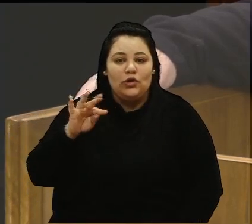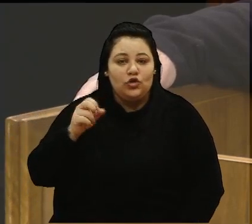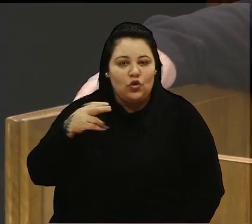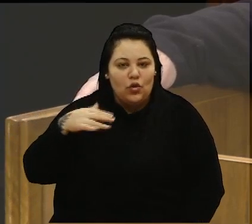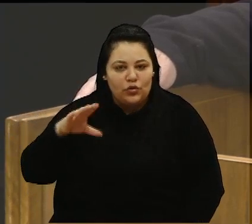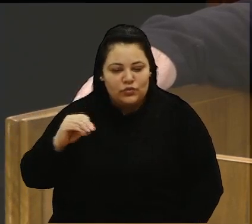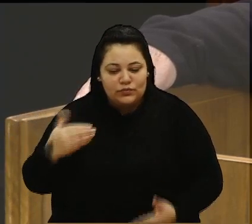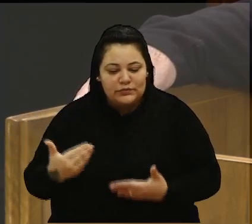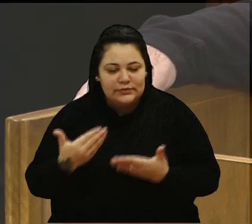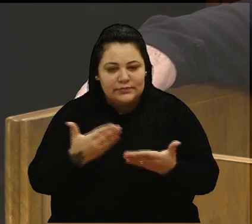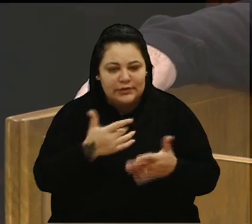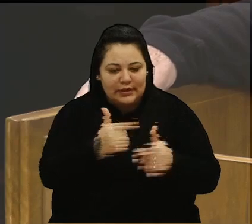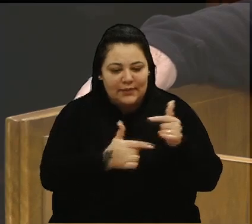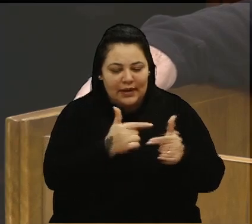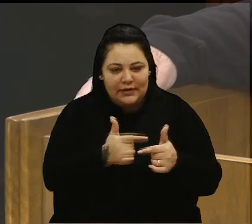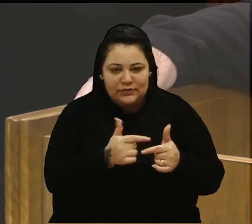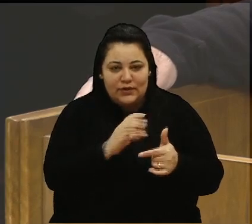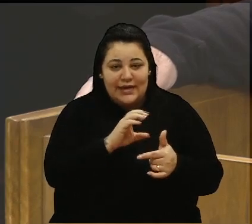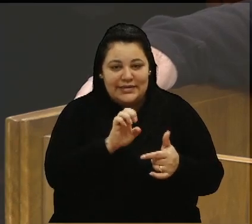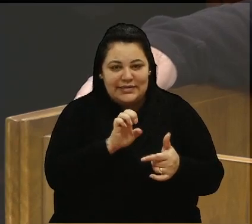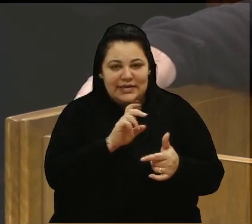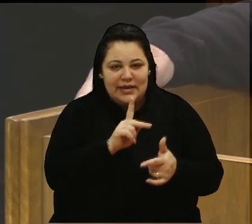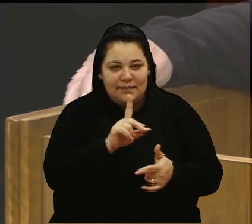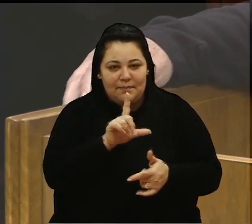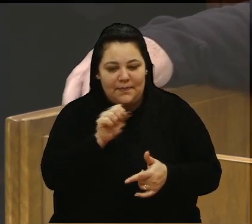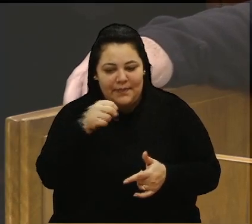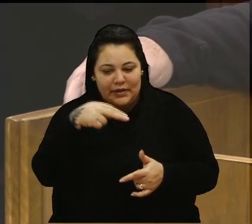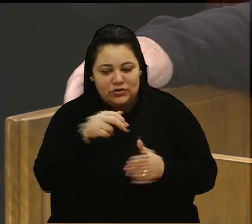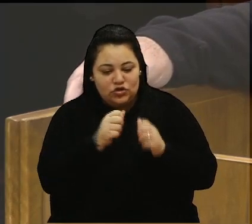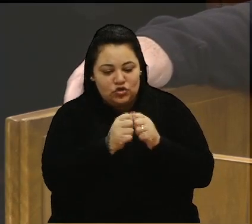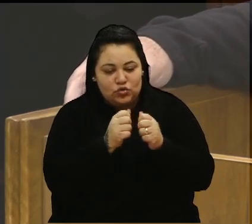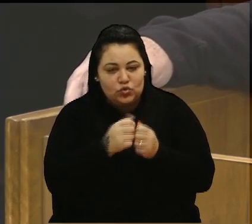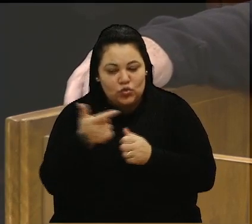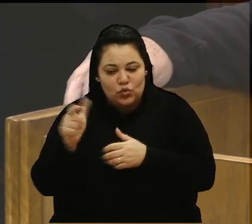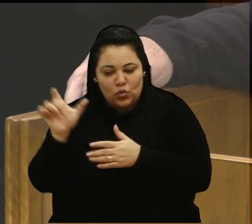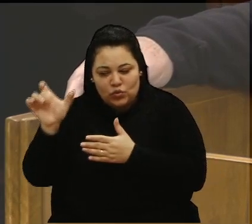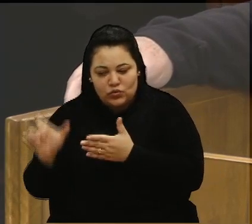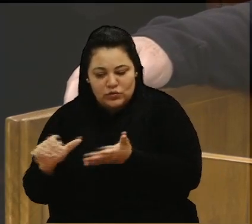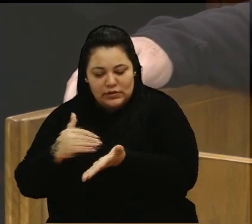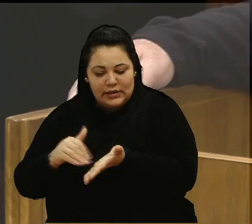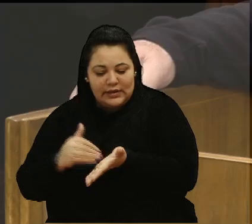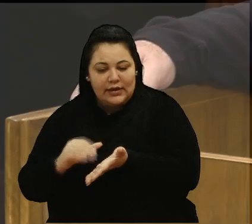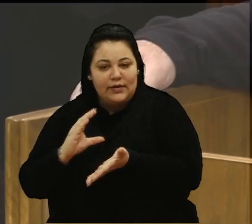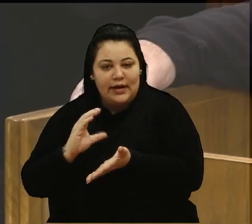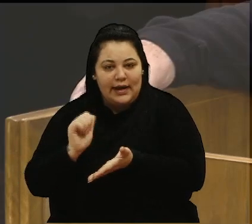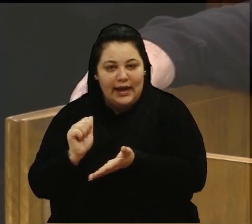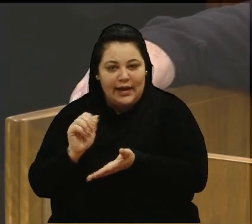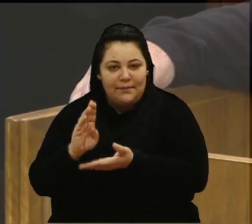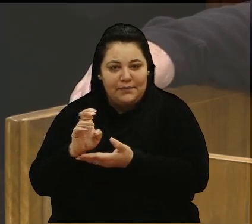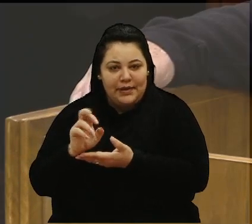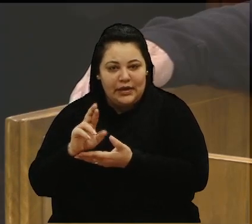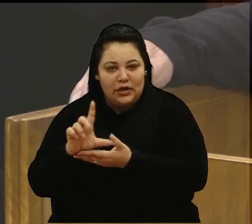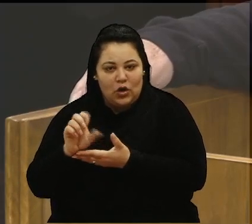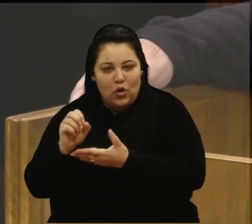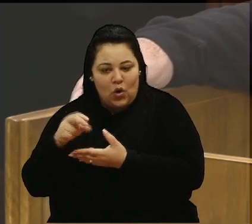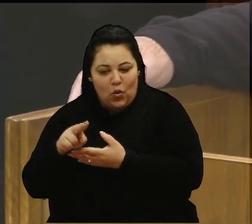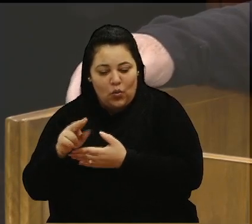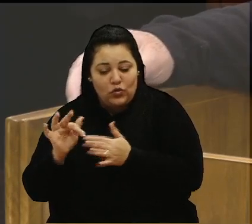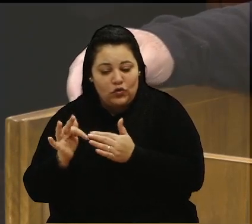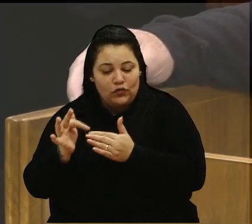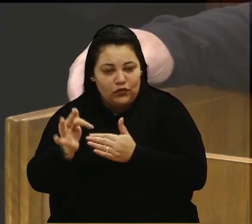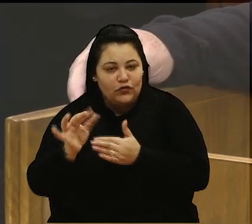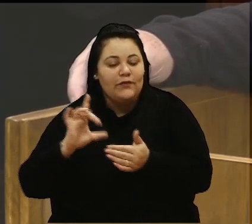acompanhando, casando ali com o secretário Caberlon, nós vamos colher frutos logo ali adiante, tenho